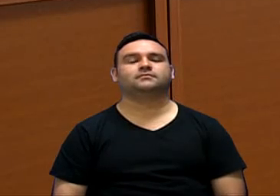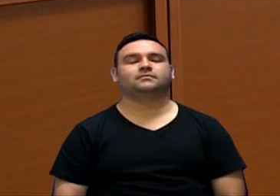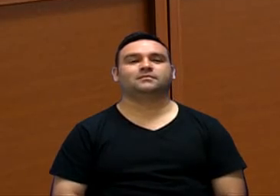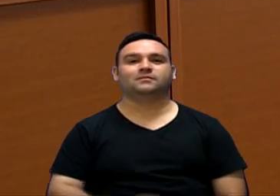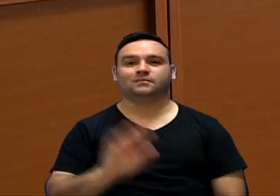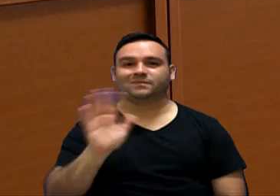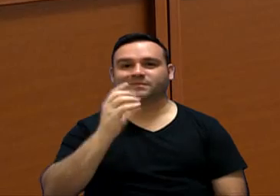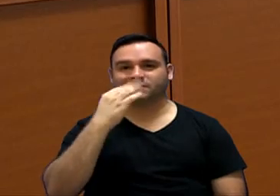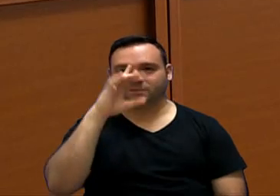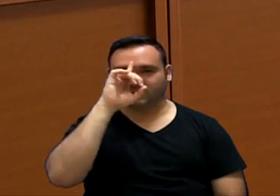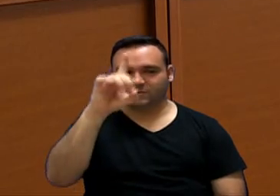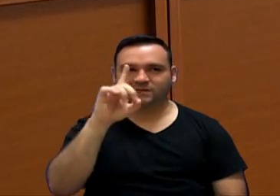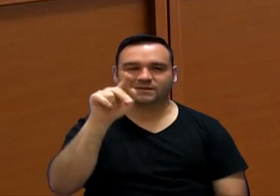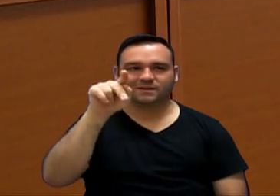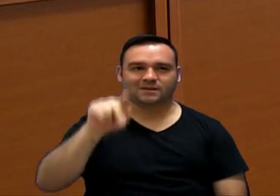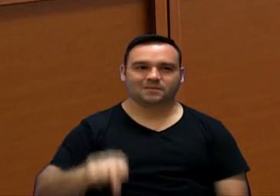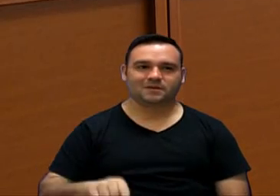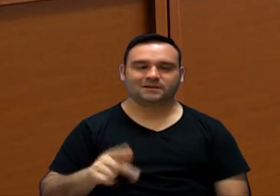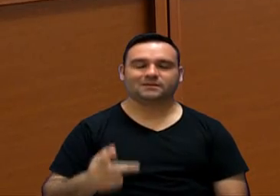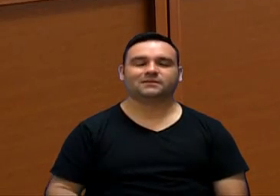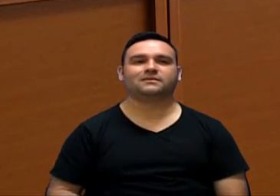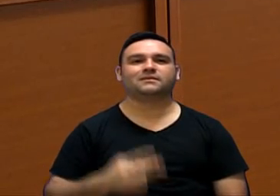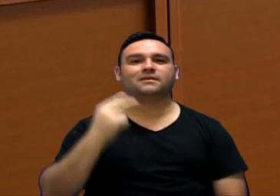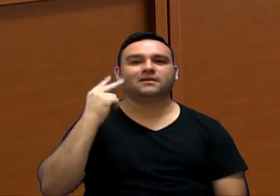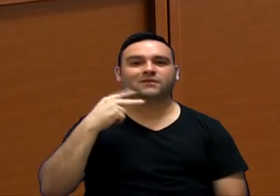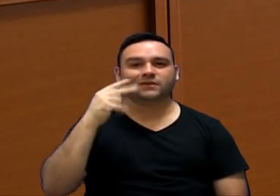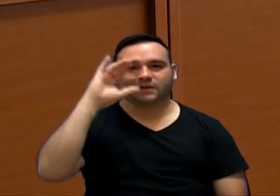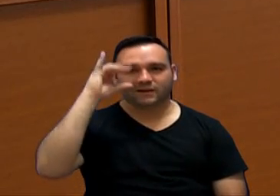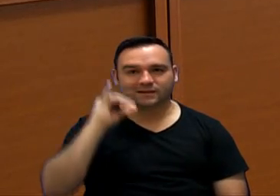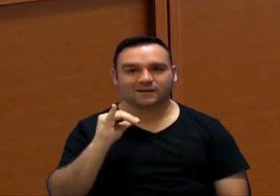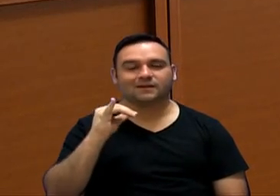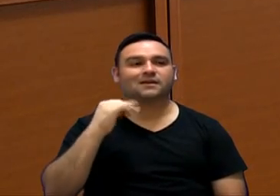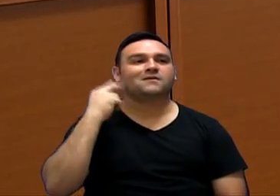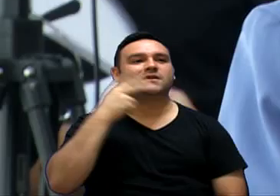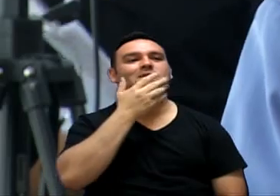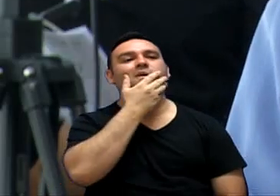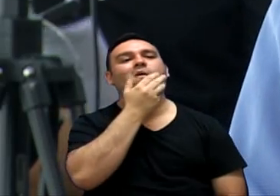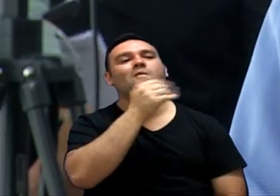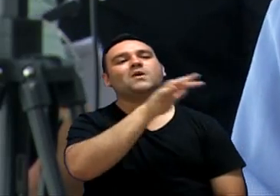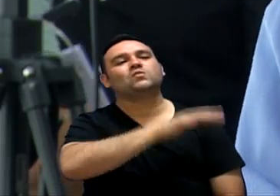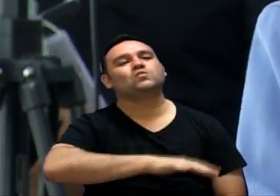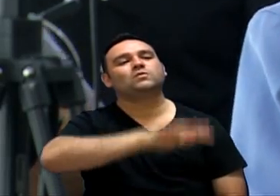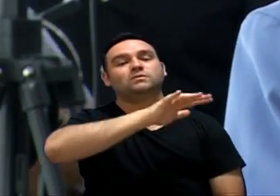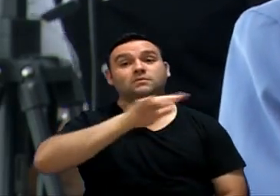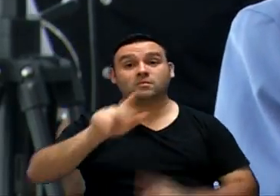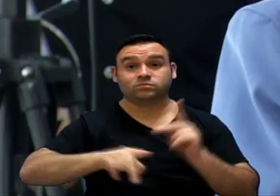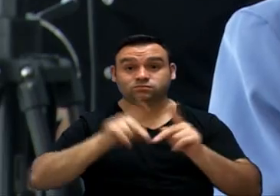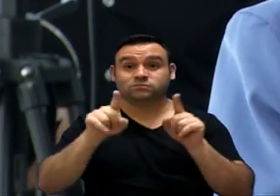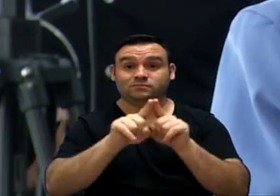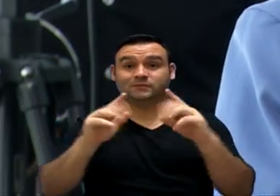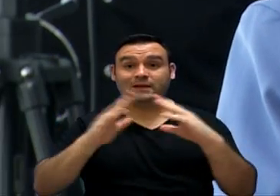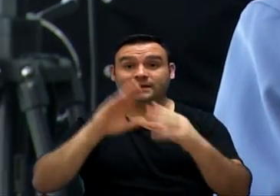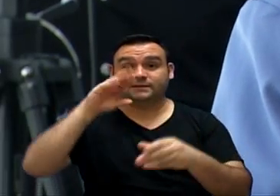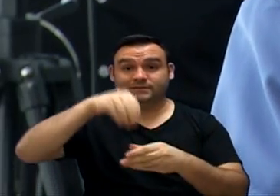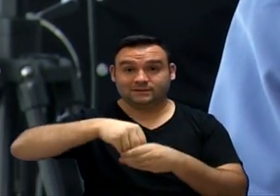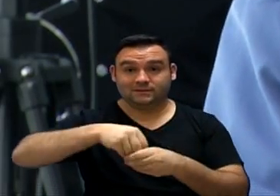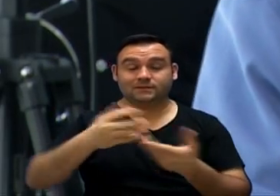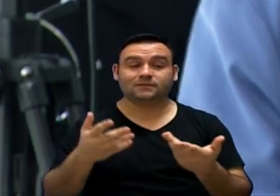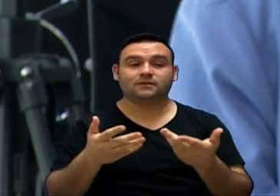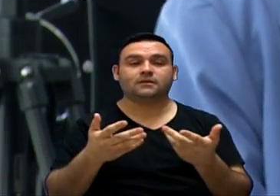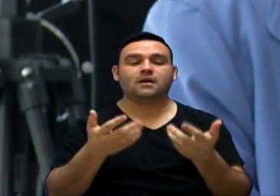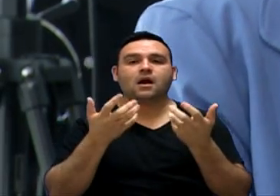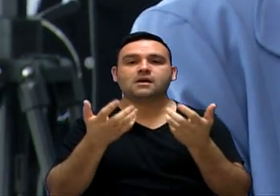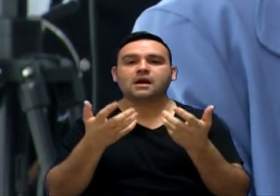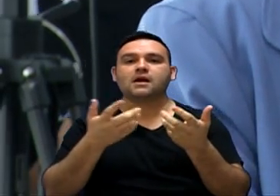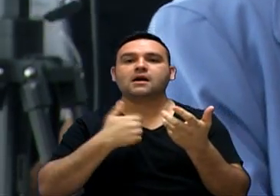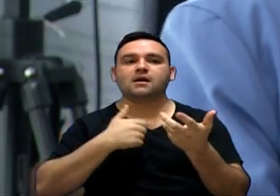Bom dia, senhor presidente, vereadora Iara, vereadores, a população que nos acompanha em casa. Eu quero